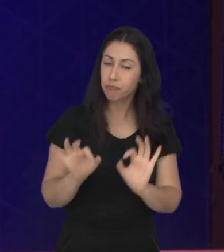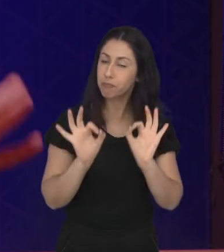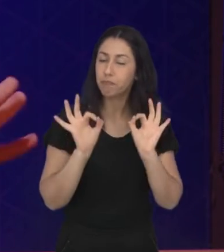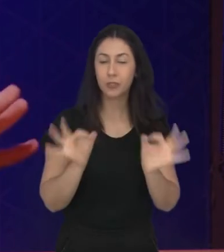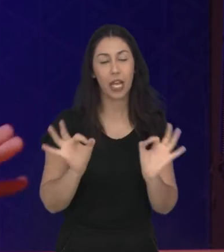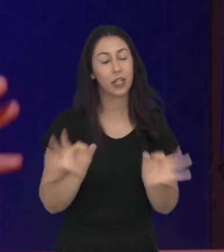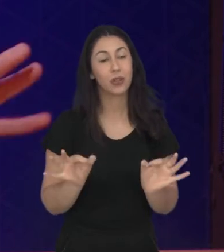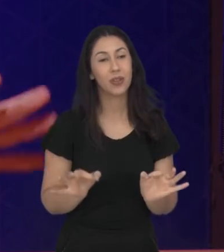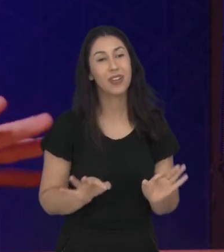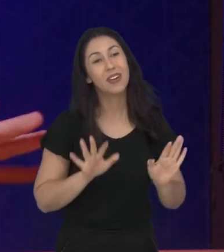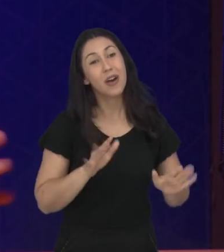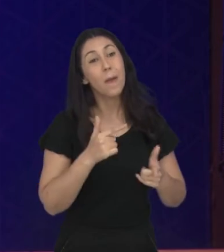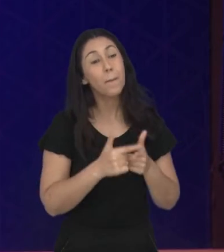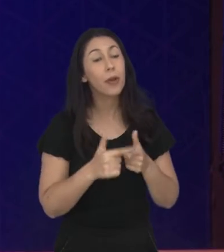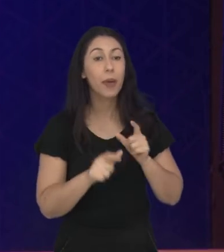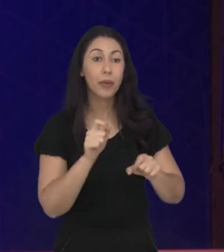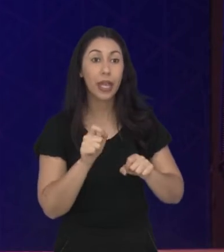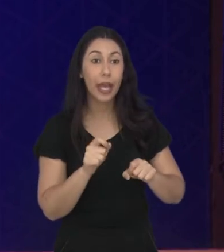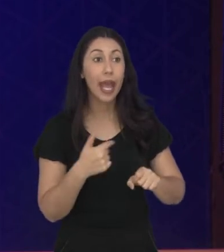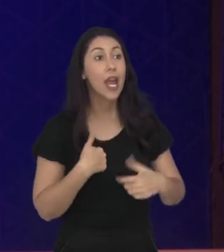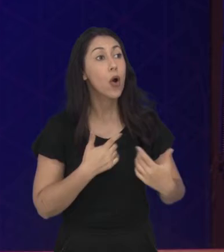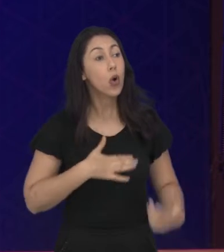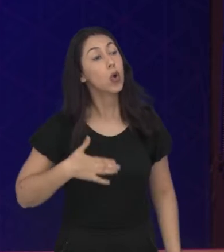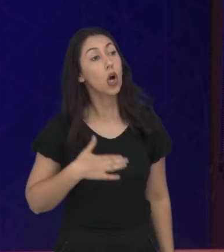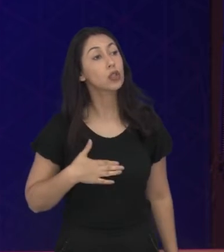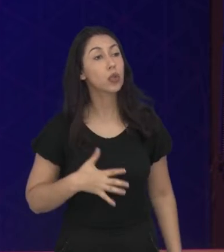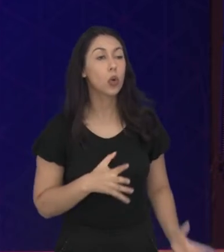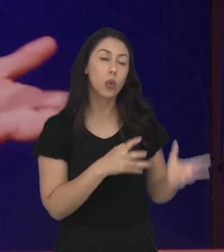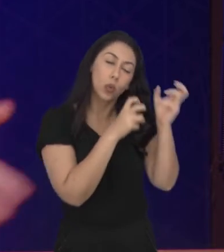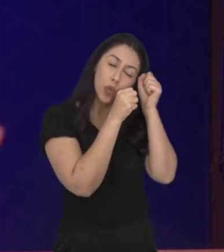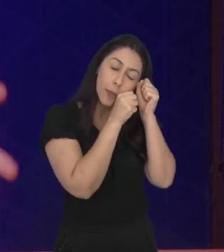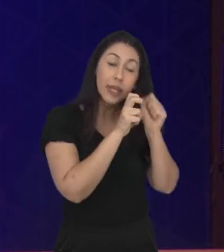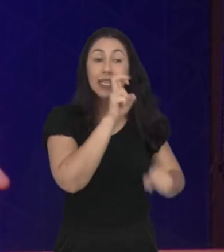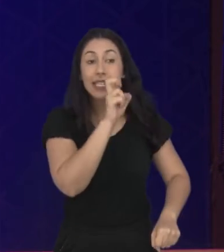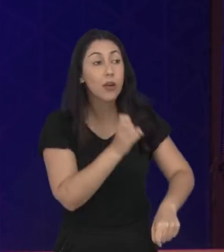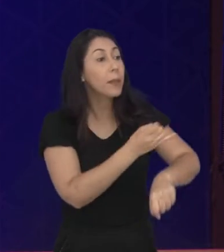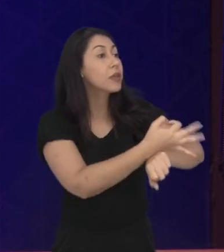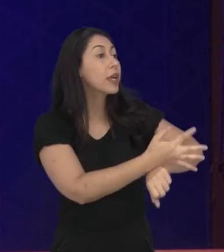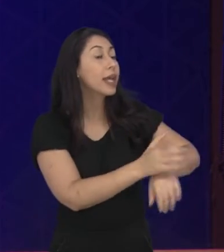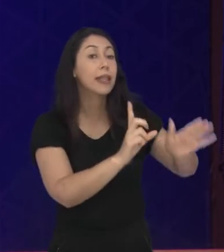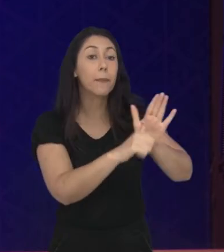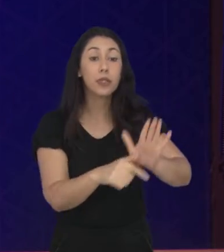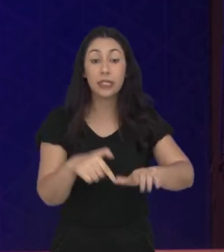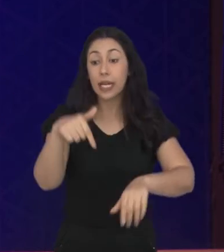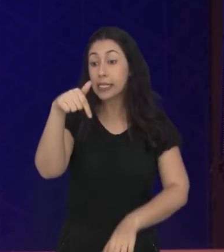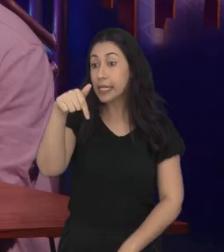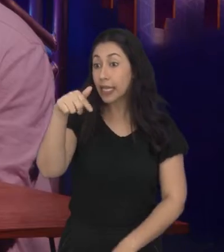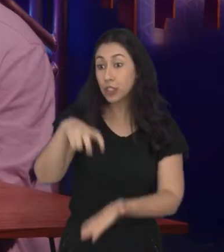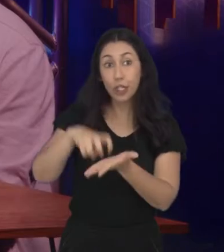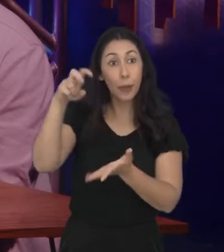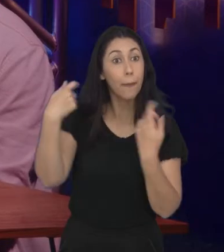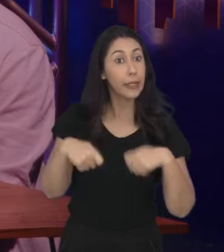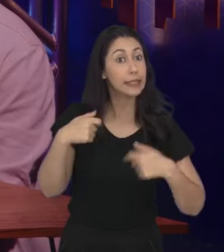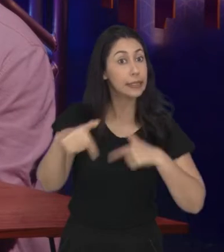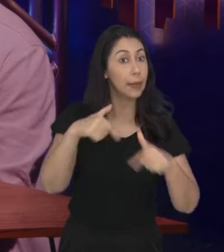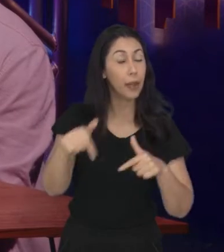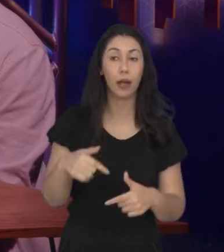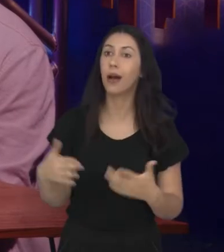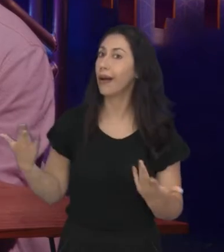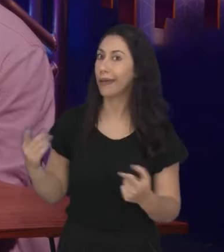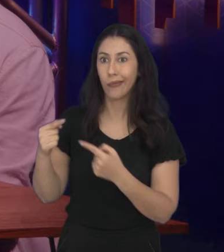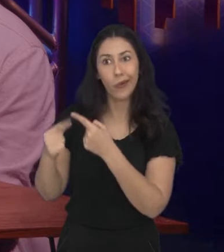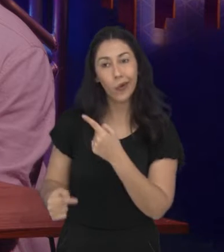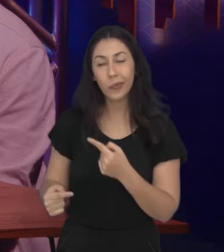né? Tá tudo certo. O ruim é se você gosta de dormir às 5 horas da manhã e 7 horas você tem que estar no trabalho. Aí não vai dar. Aí não dá.